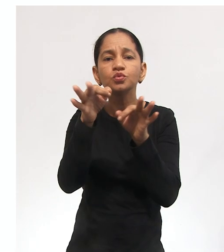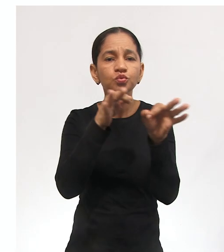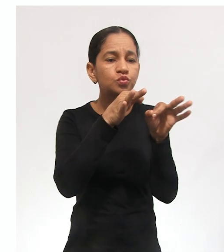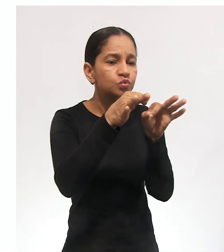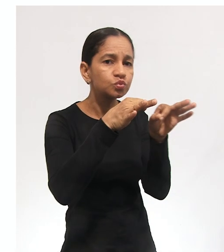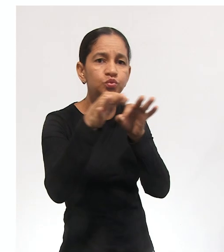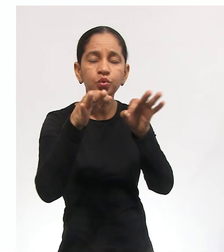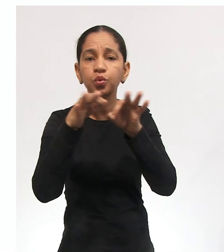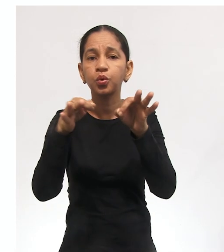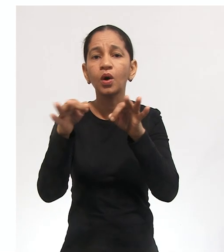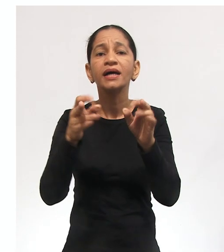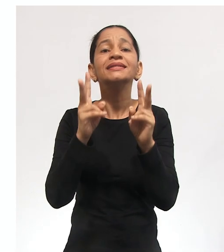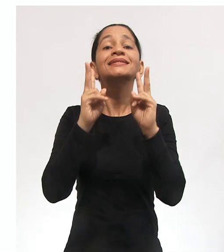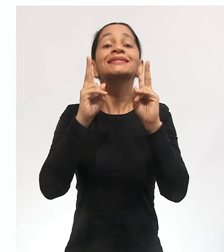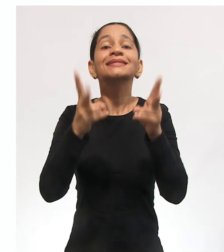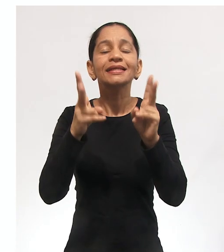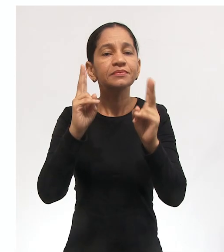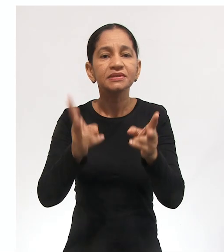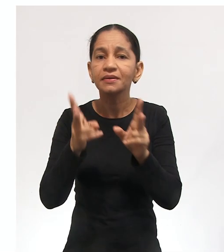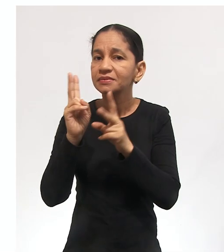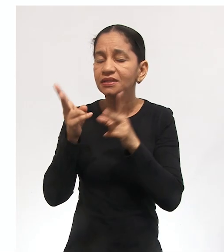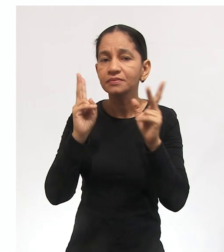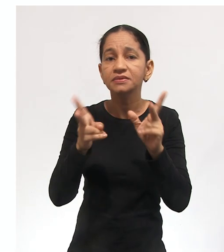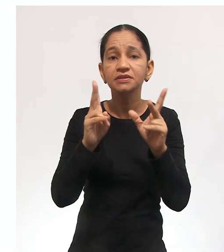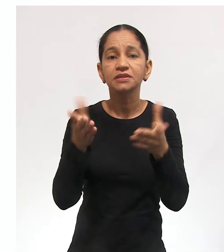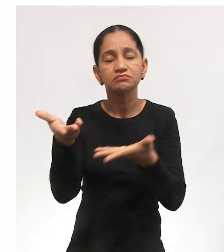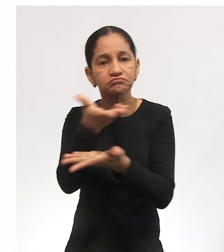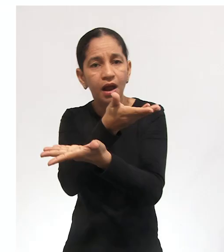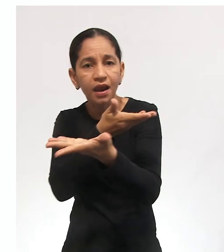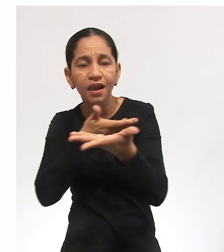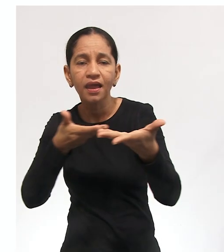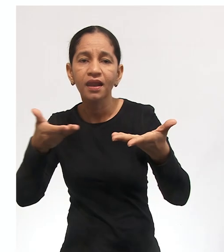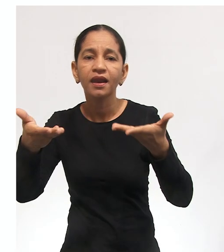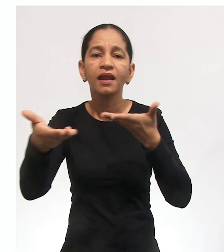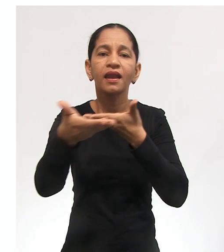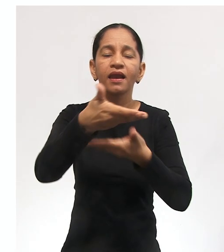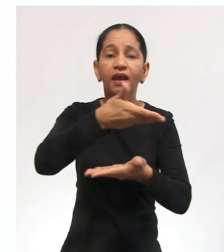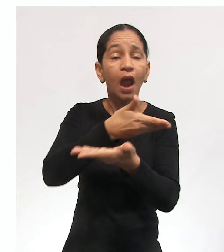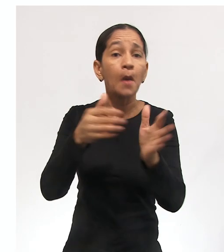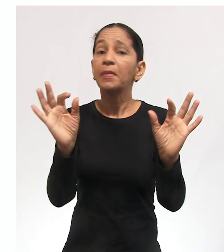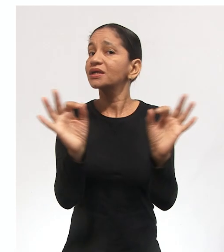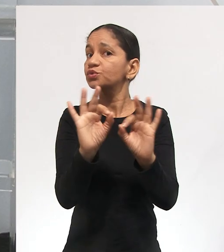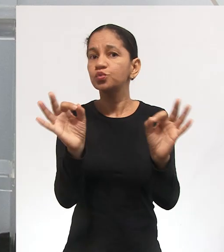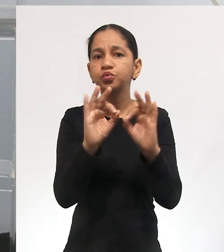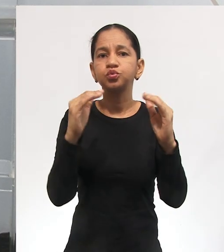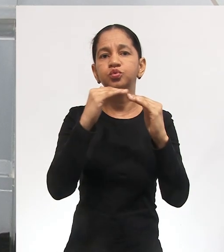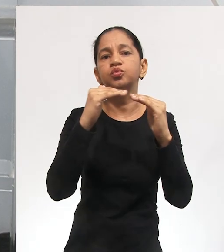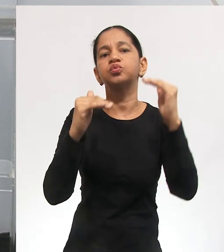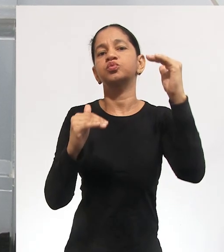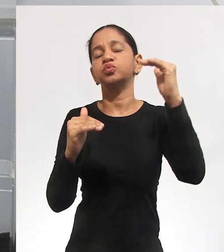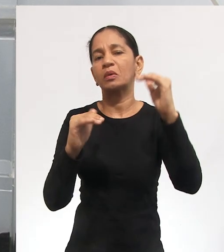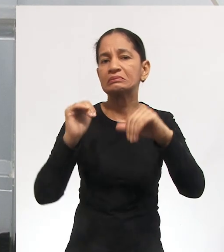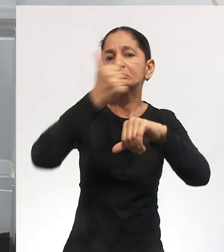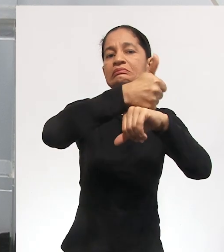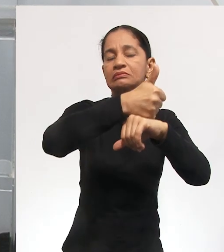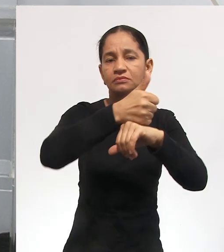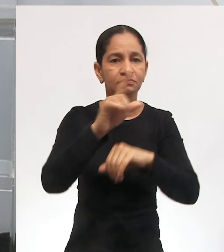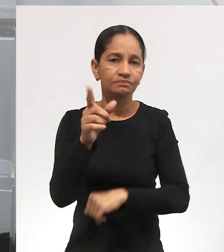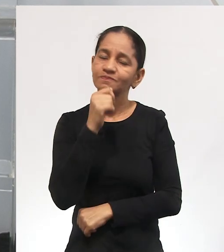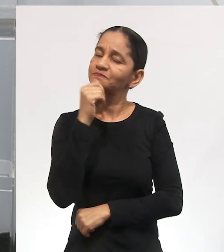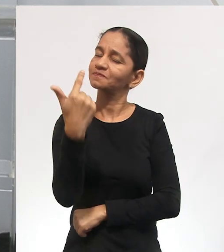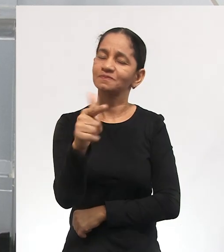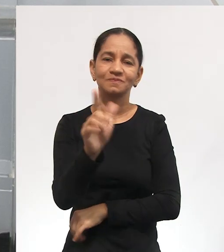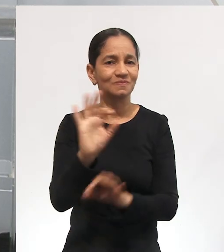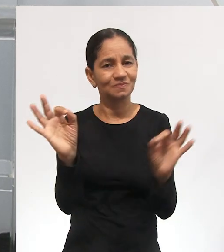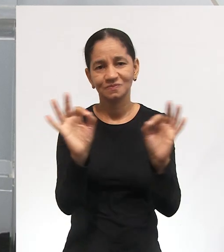meio de coordenação. Elas cooperam entre si sem que haja uma subordinação, sem